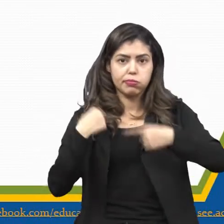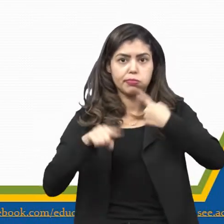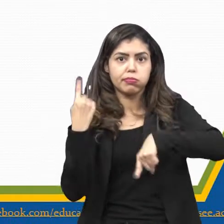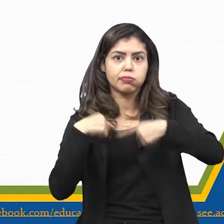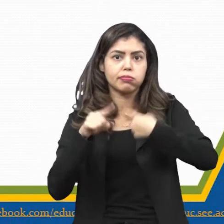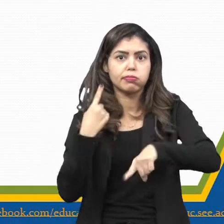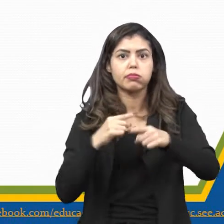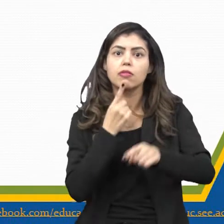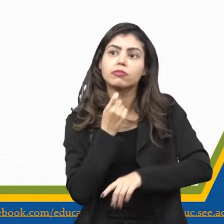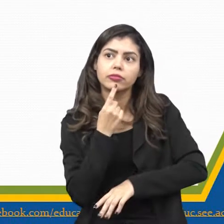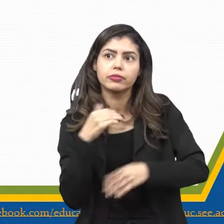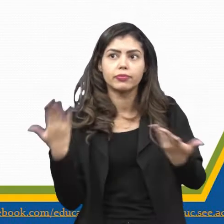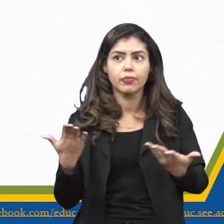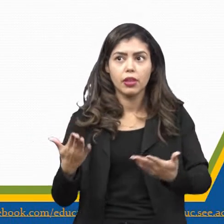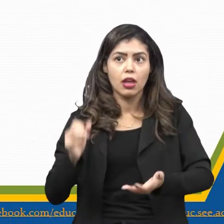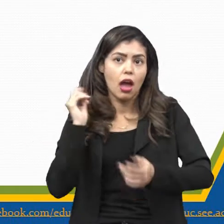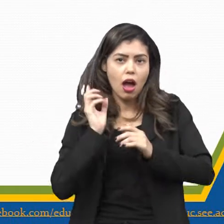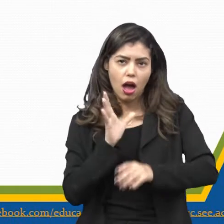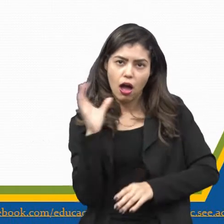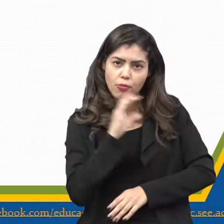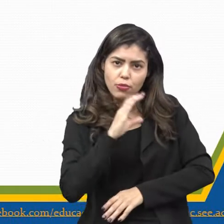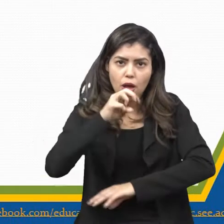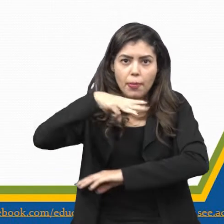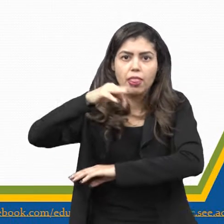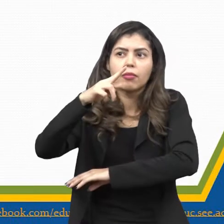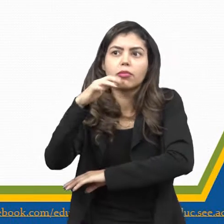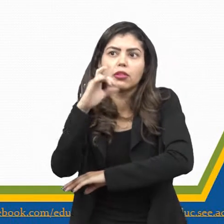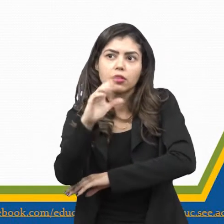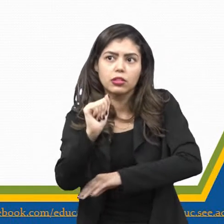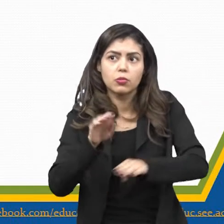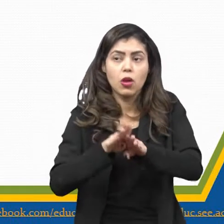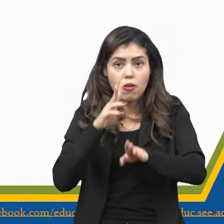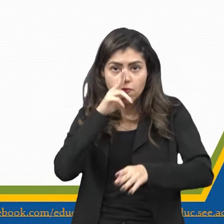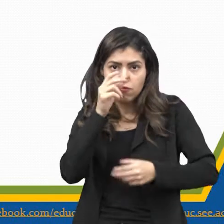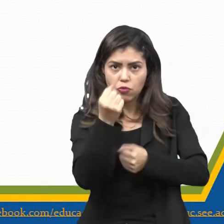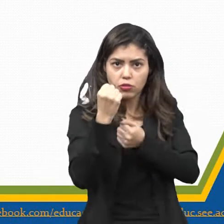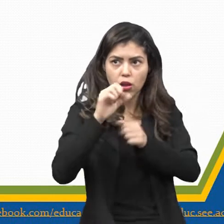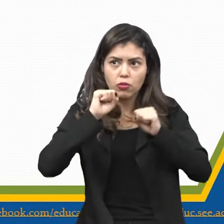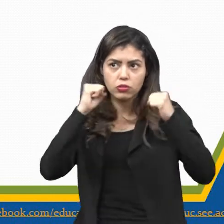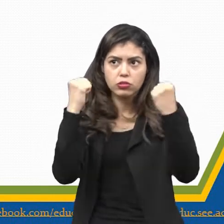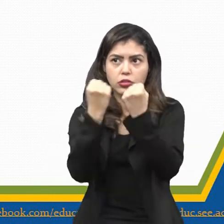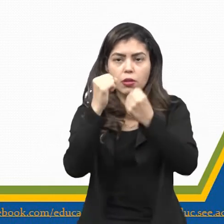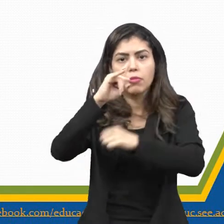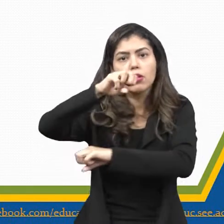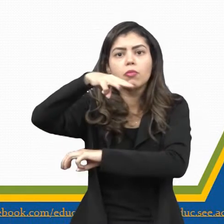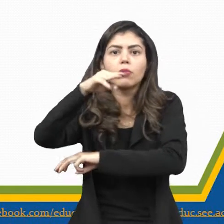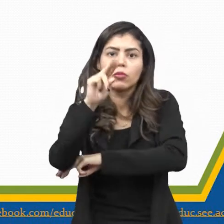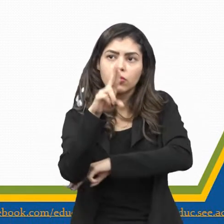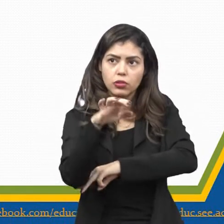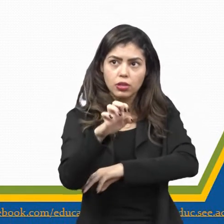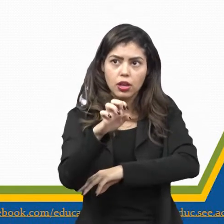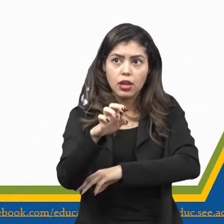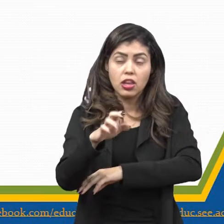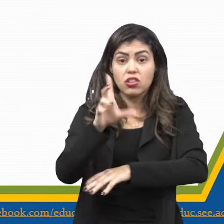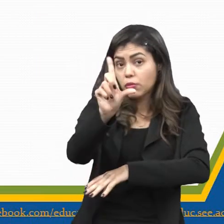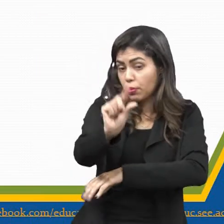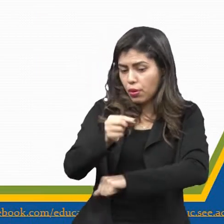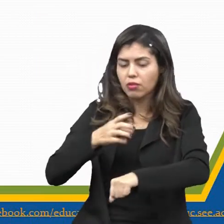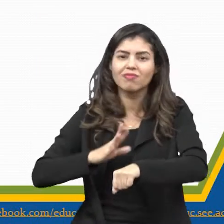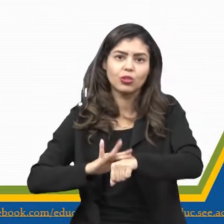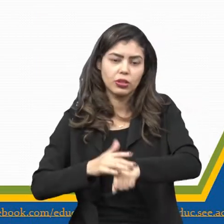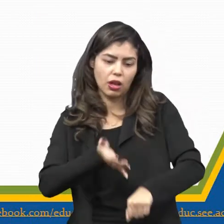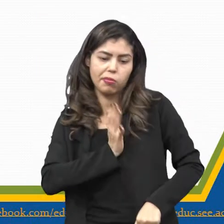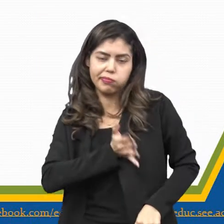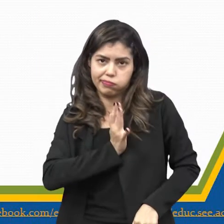sanguínea, acelera o metabolismo, fortalece o sistema imune, diminui os riscos de doenças